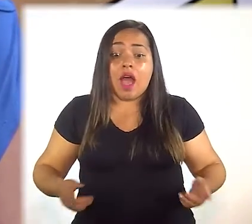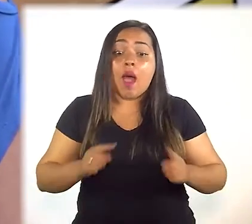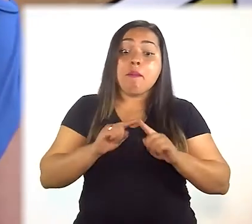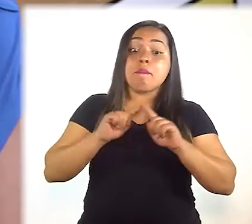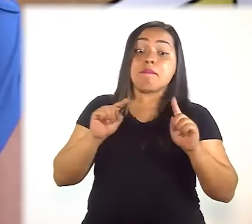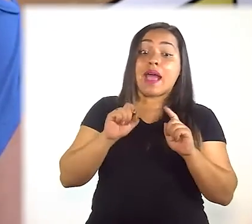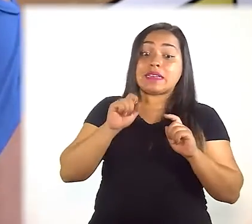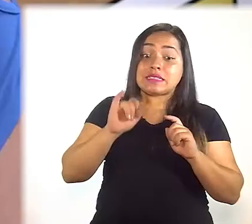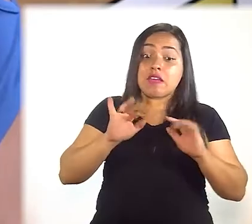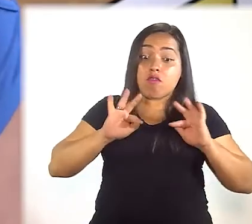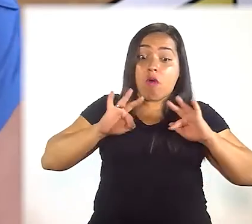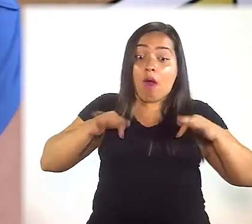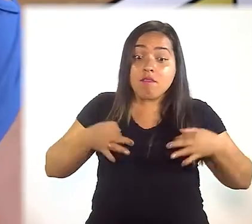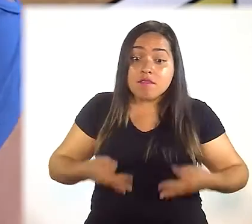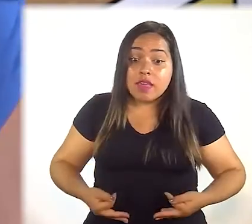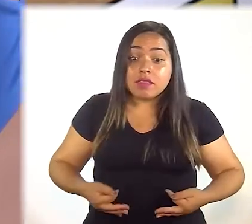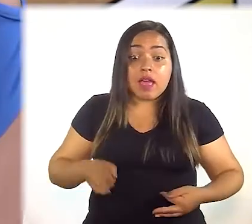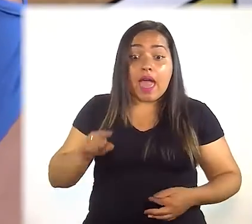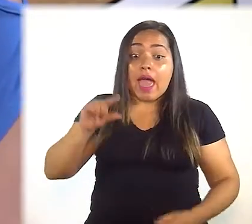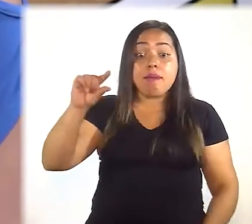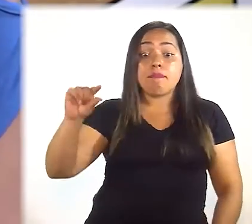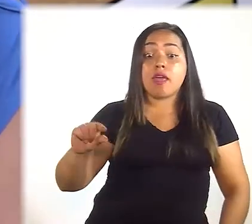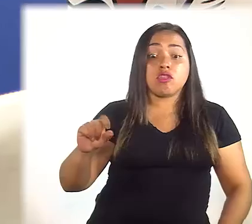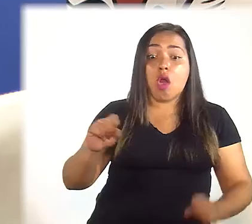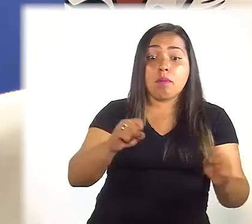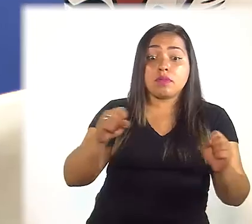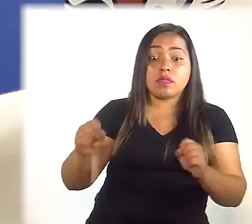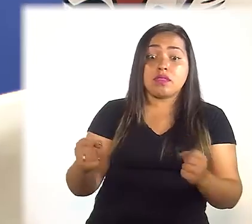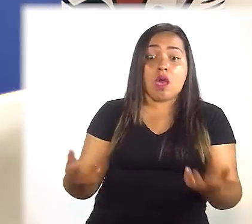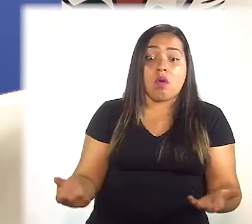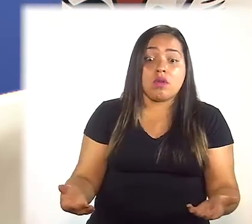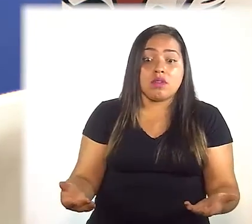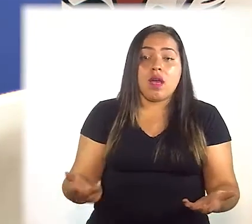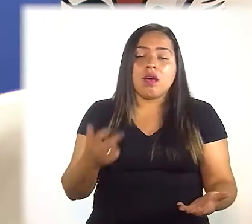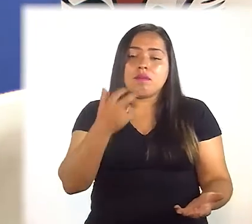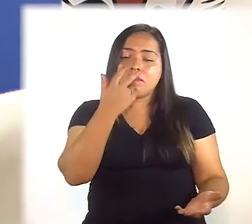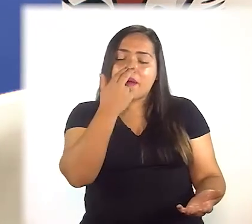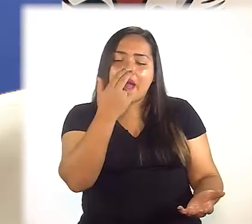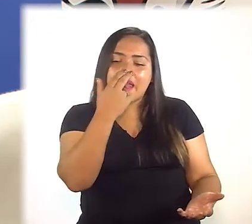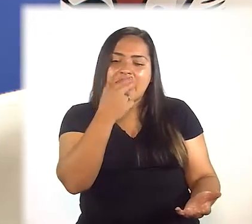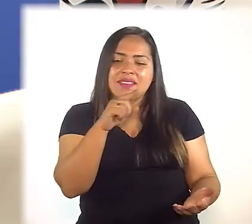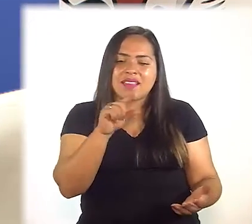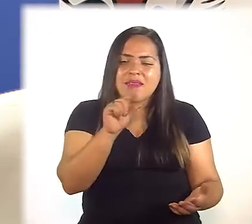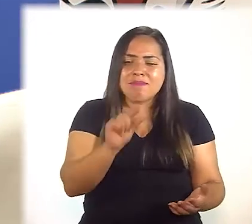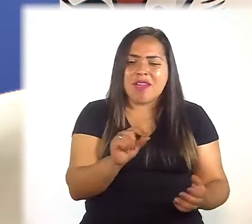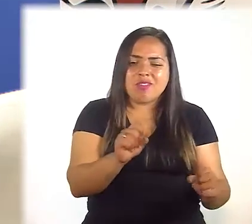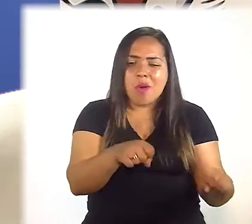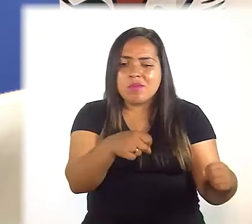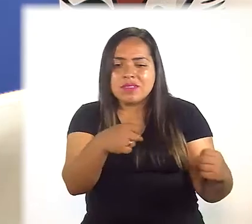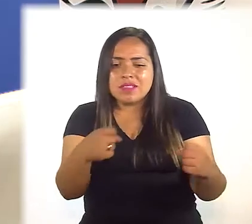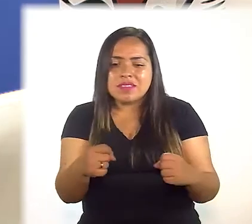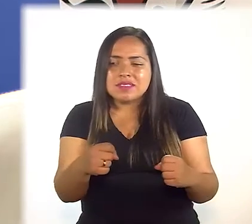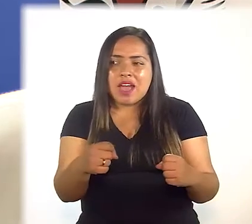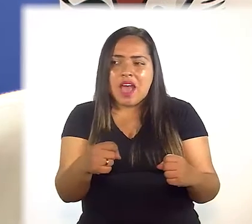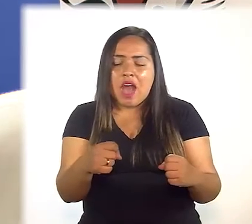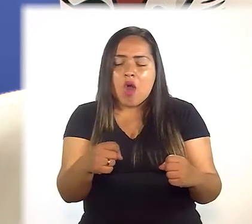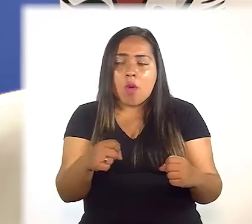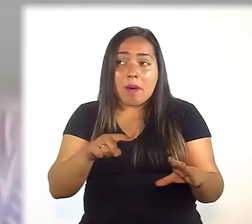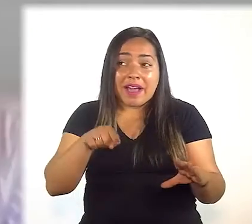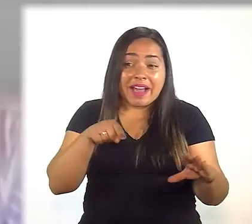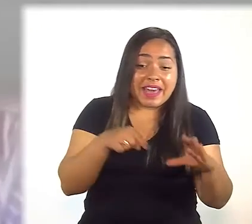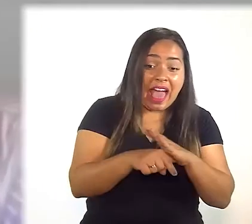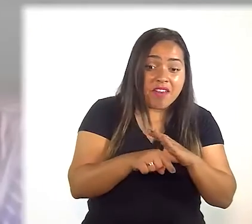seja... Ele deve estar sofrendo uma violência psicológica? Até sofre violência até física, mas se for